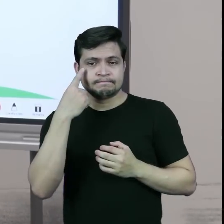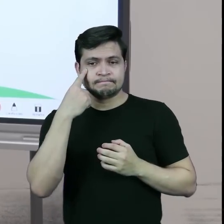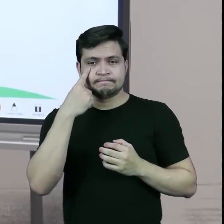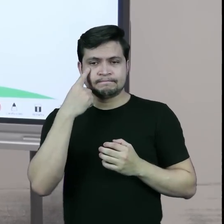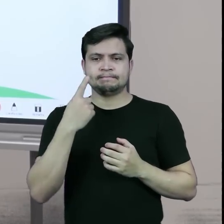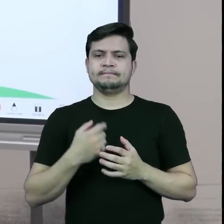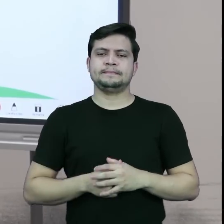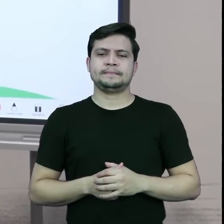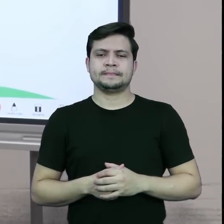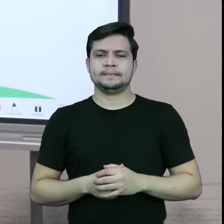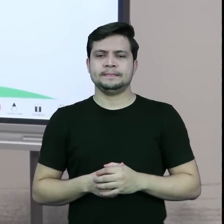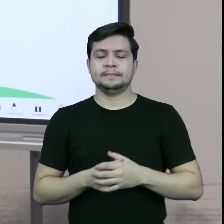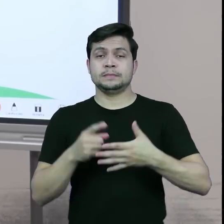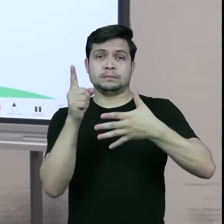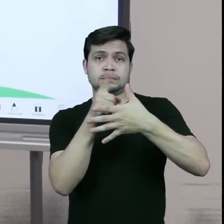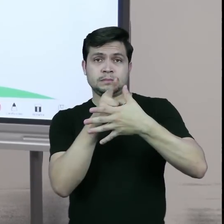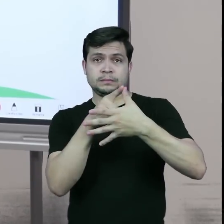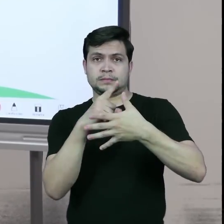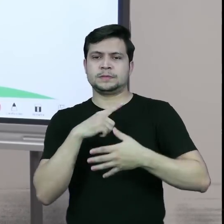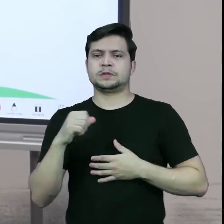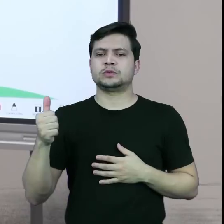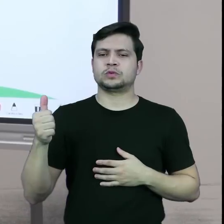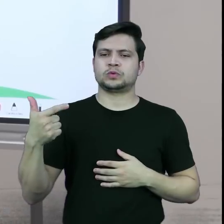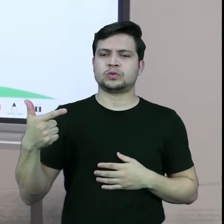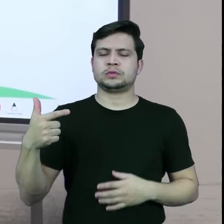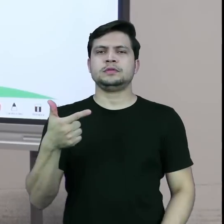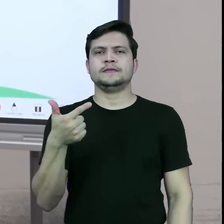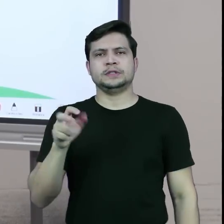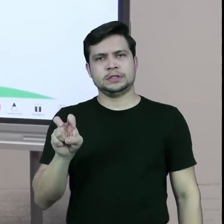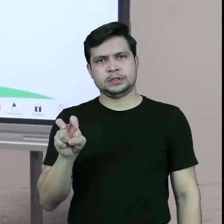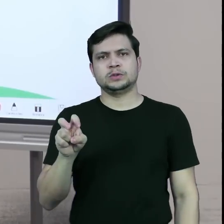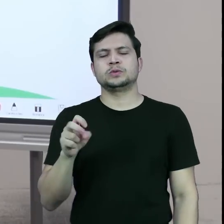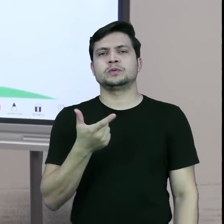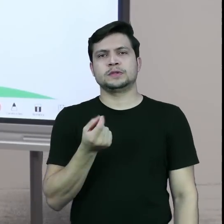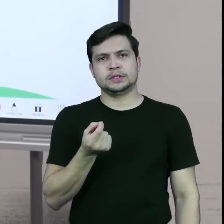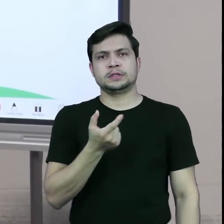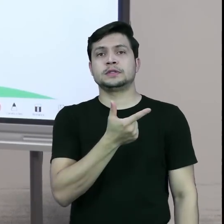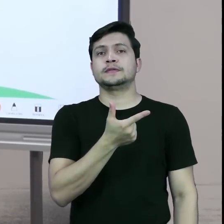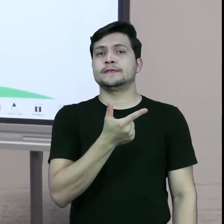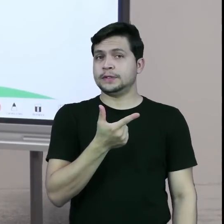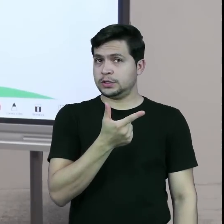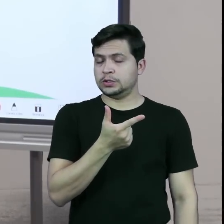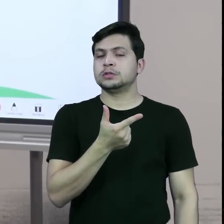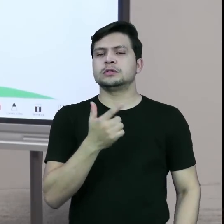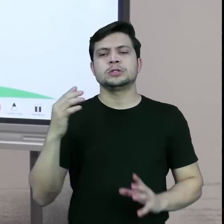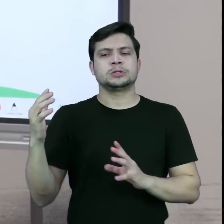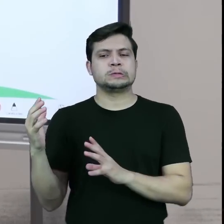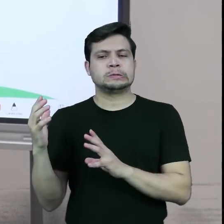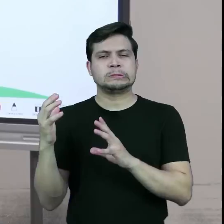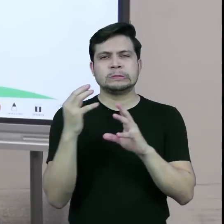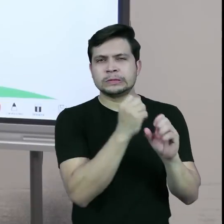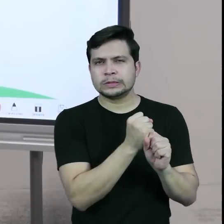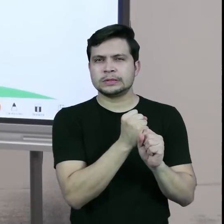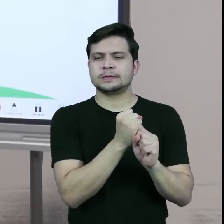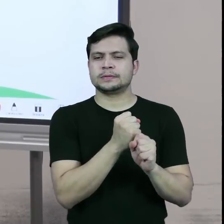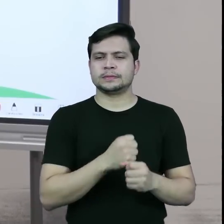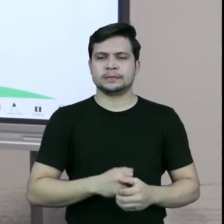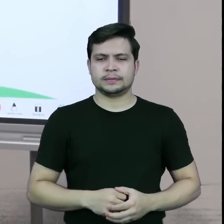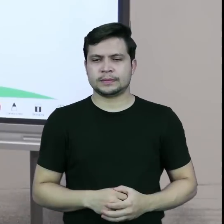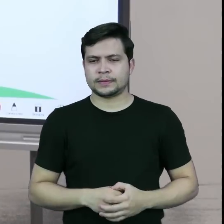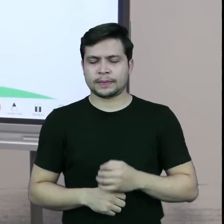5 jogos tem que ser igual a 18, a média dos 5, vezes a quantidade,